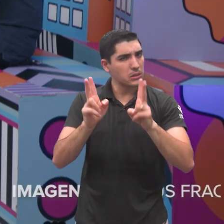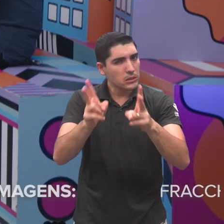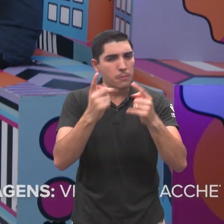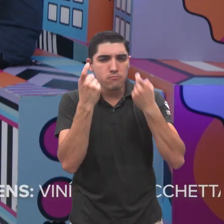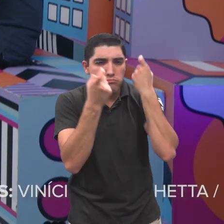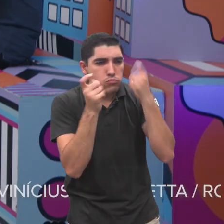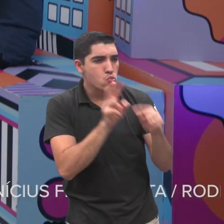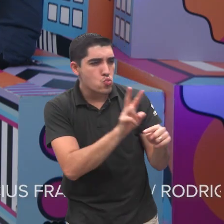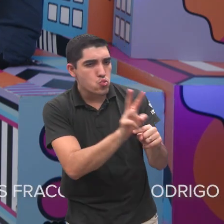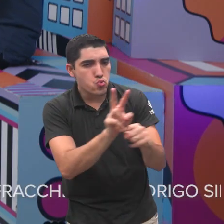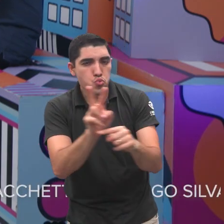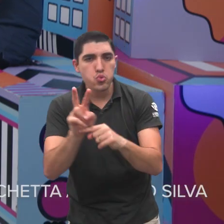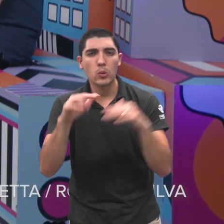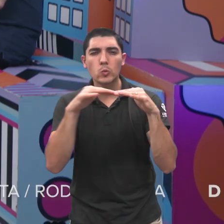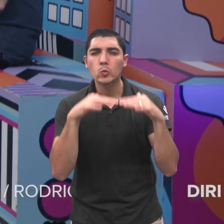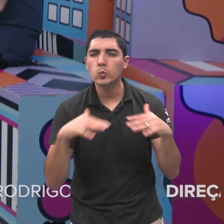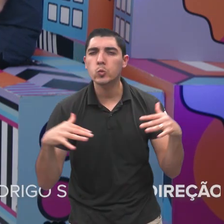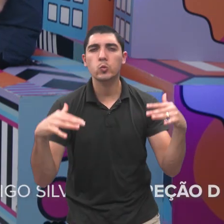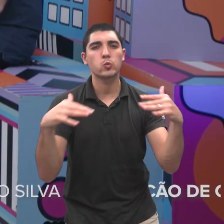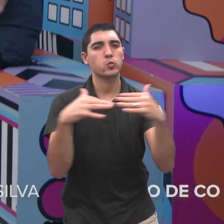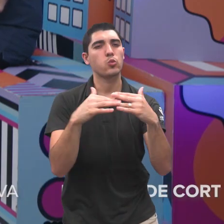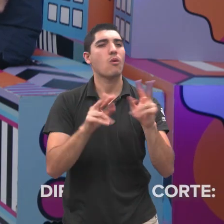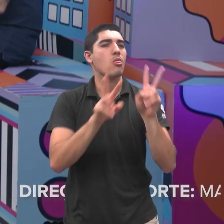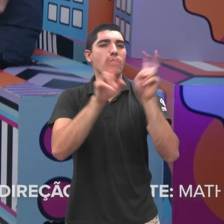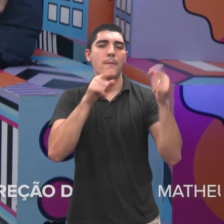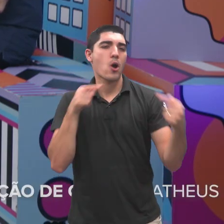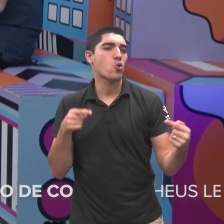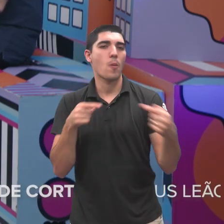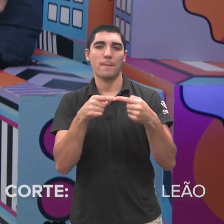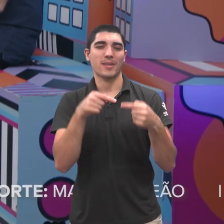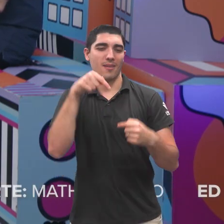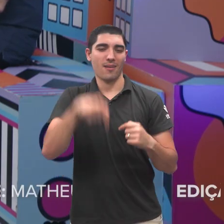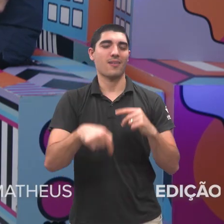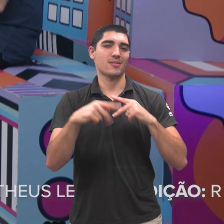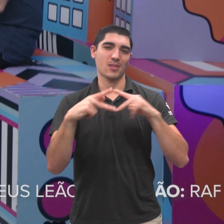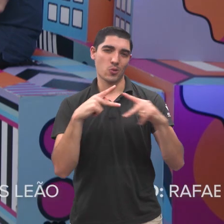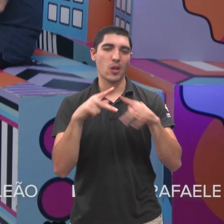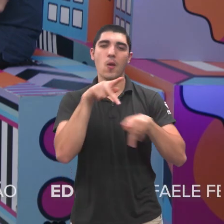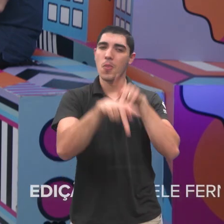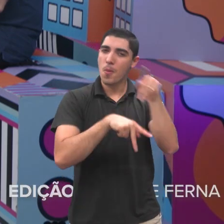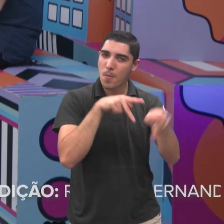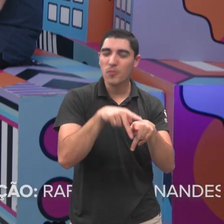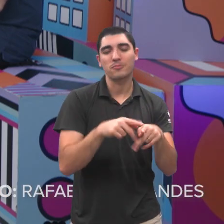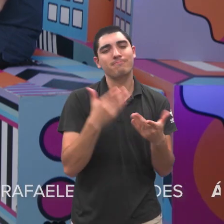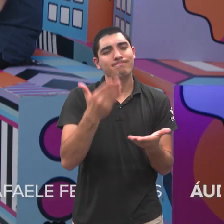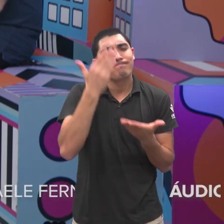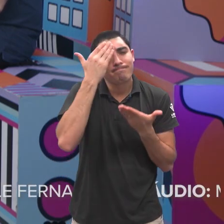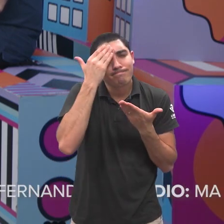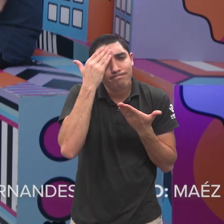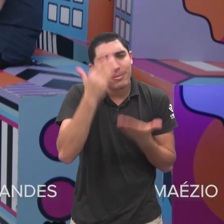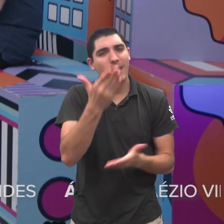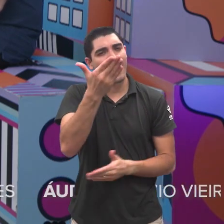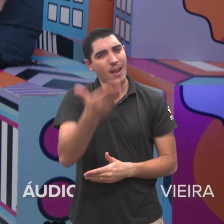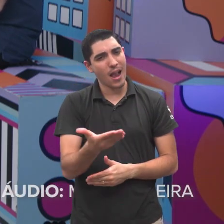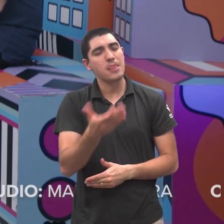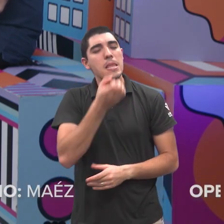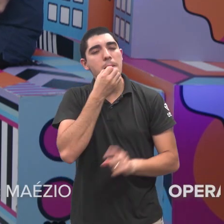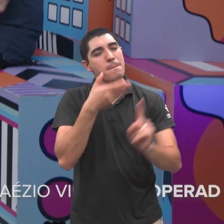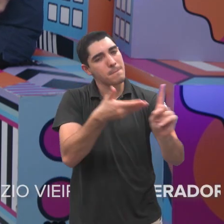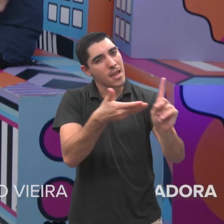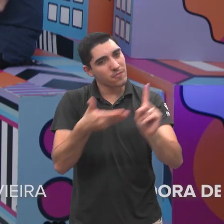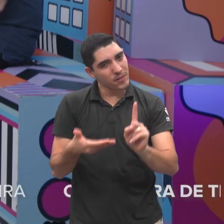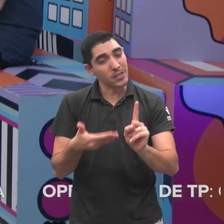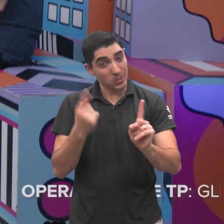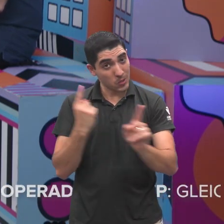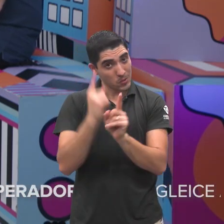Municipal realmente considerando tudo que engloba a nossa sociedade, a população de São José. Rafael, obrigado pela sua presença,